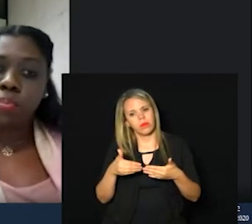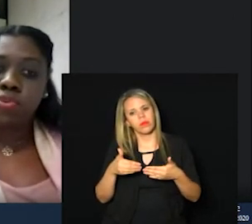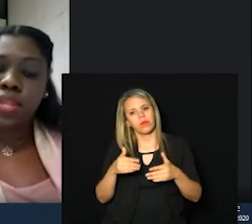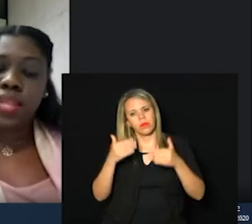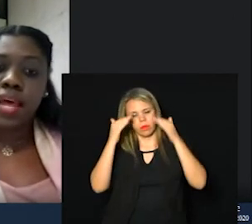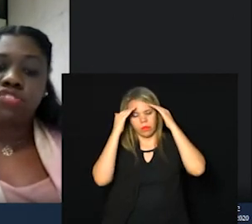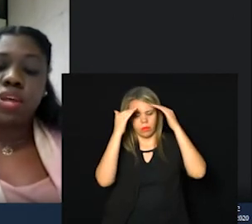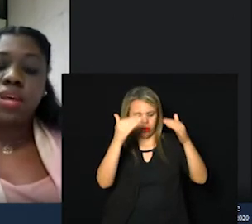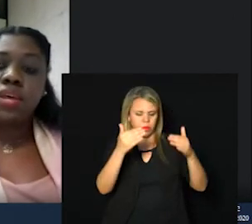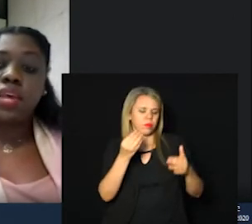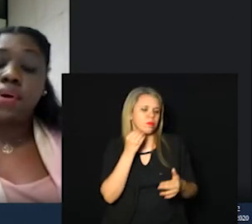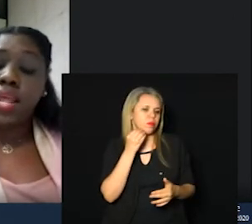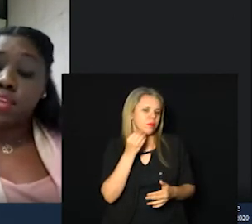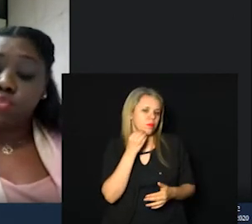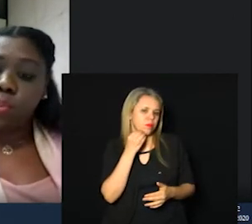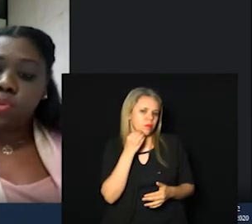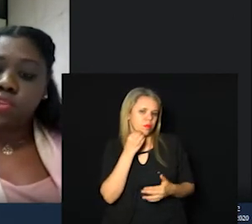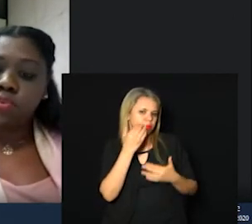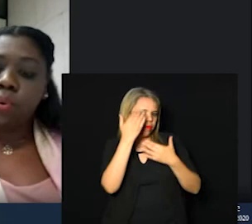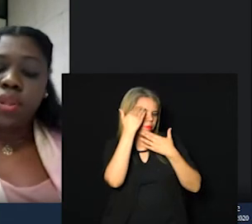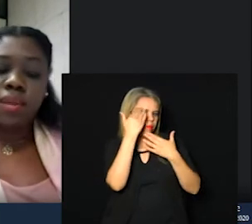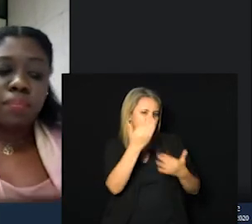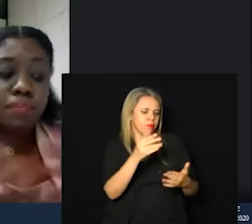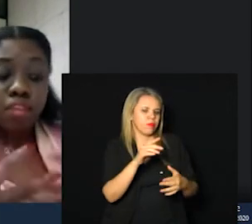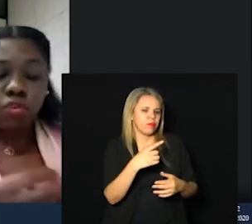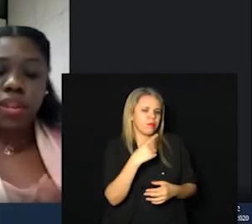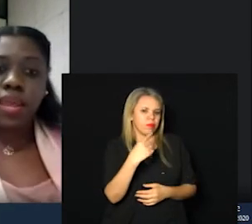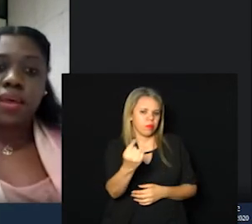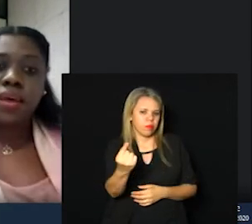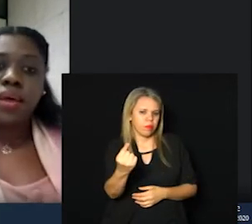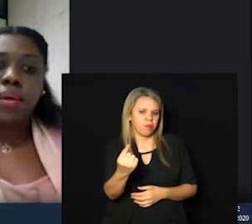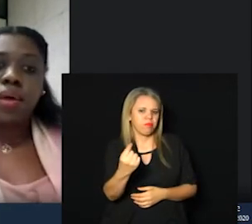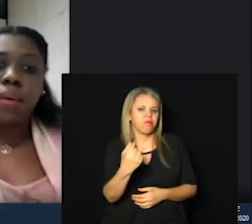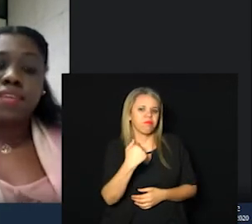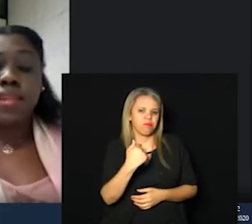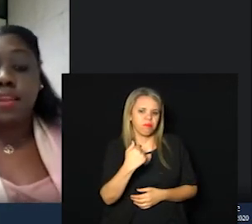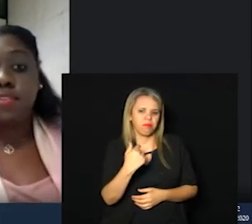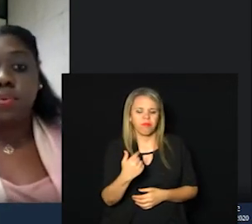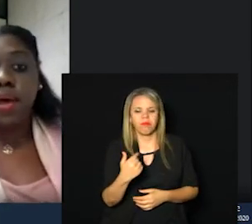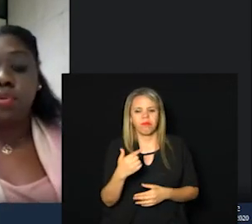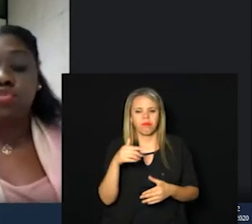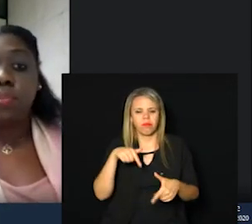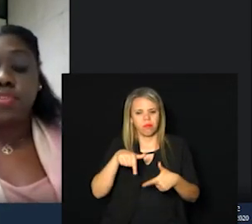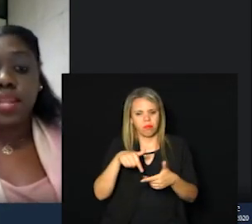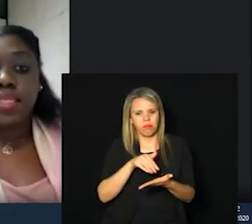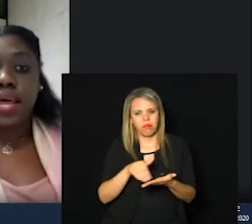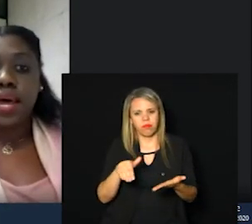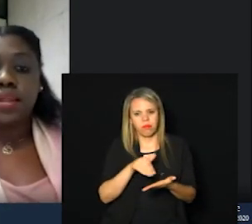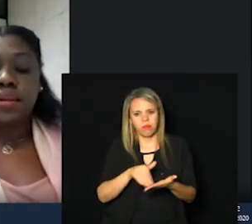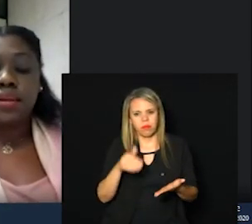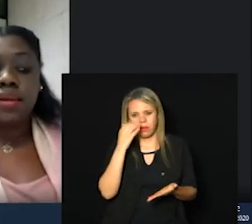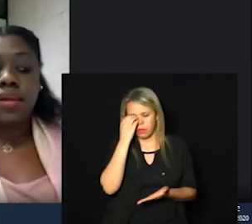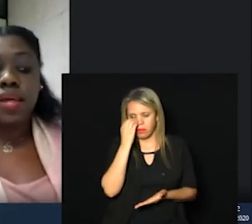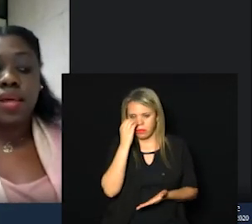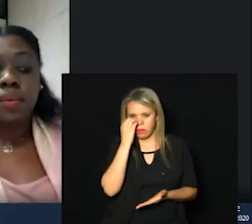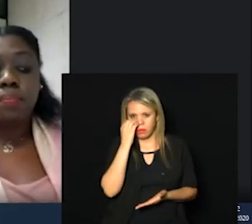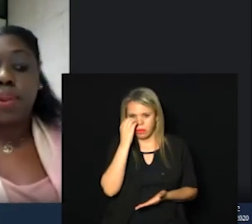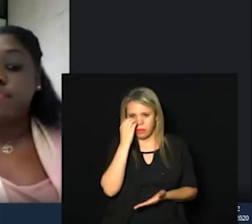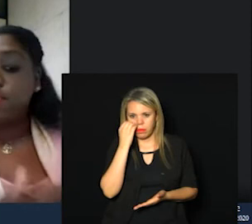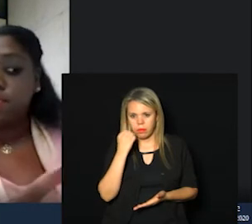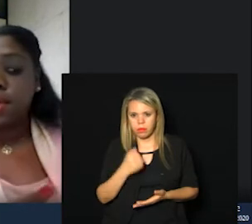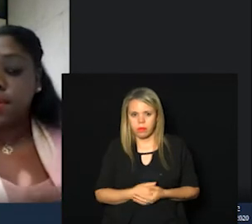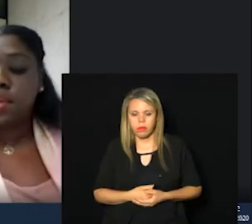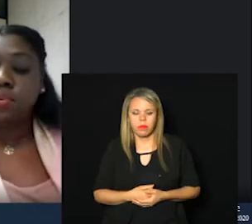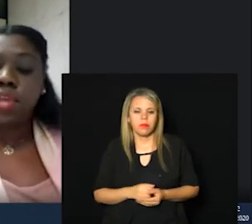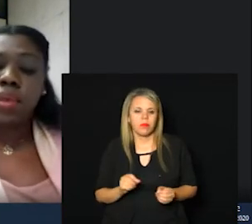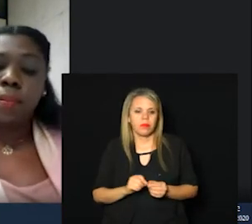essa oportunidade, e eu agradeço muito a escolha, me escolher para estar nesse lugar hoje como secretária, para